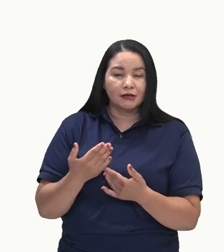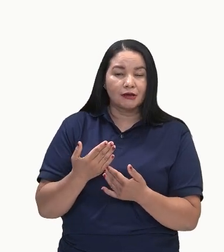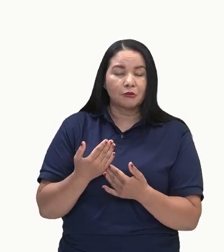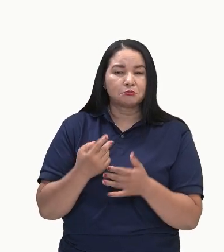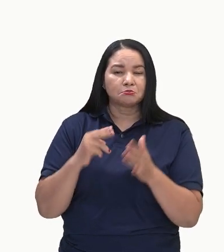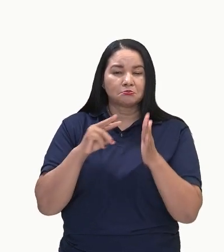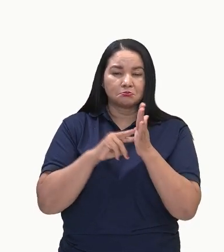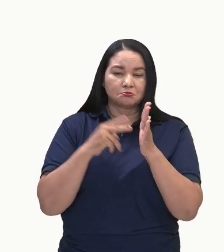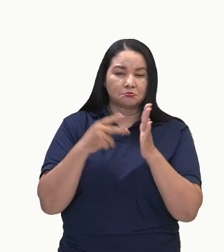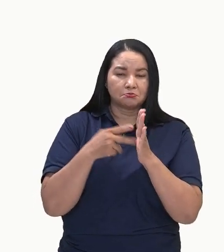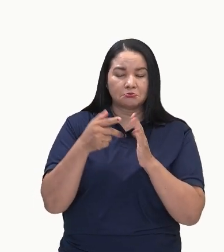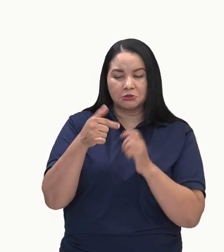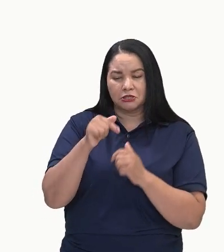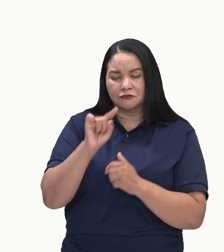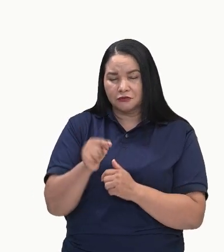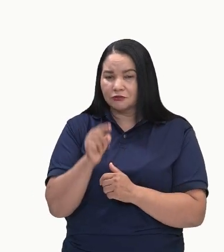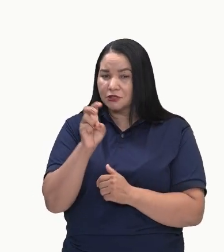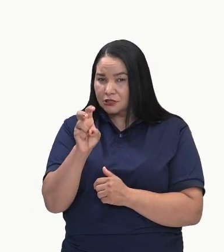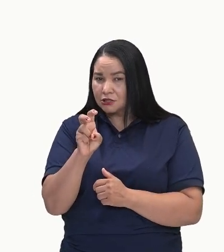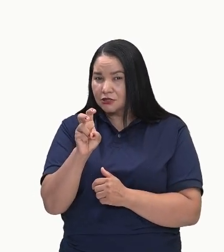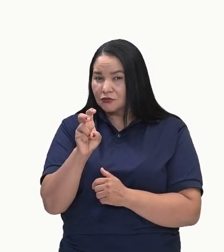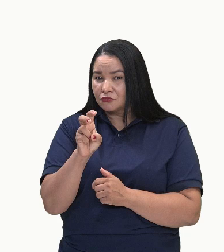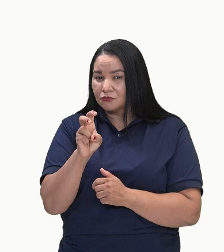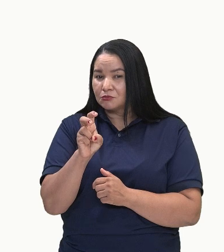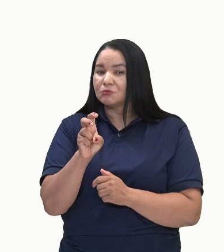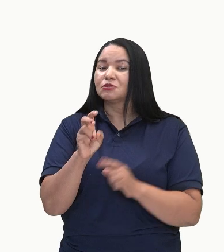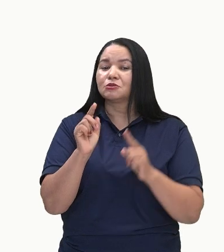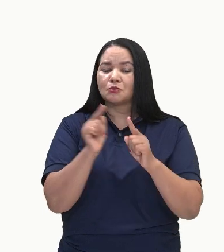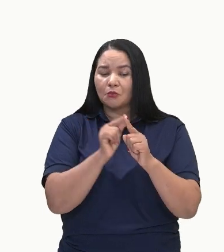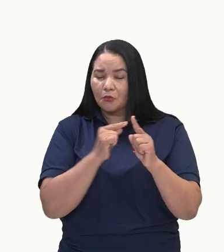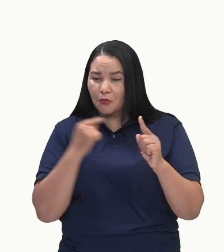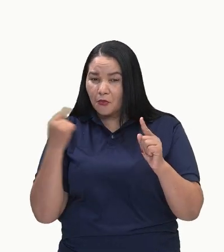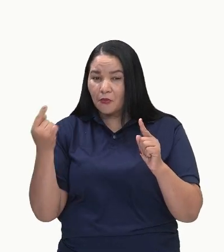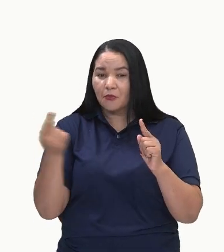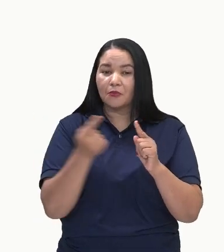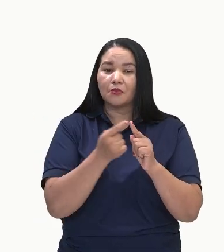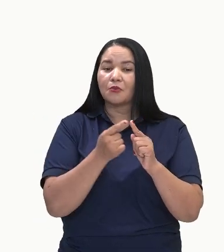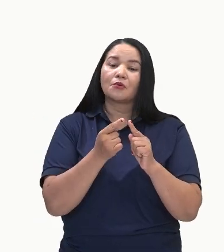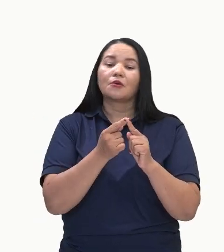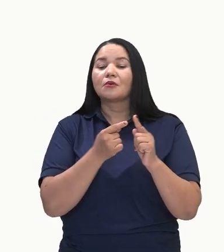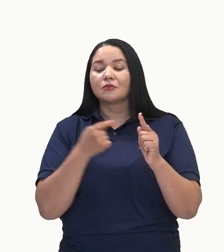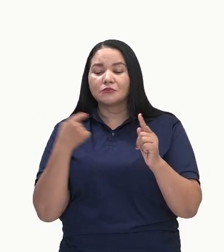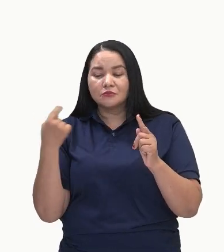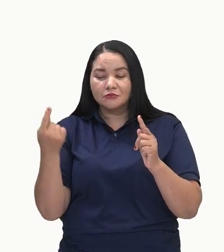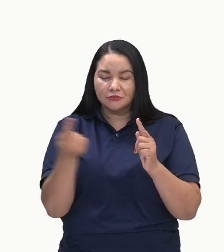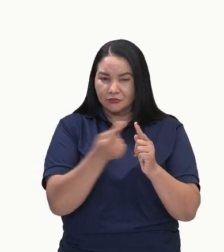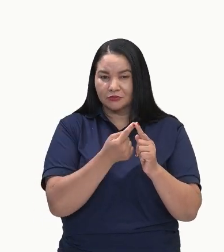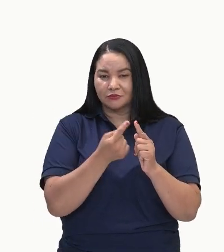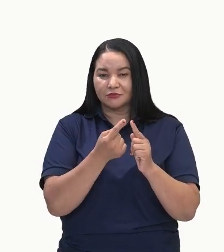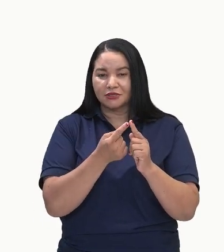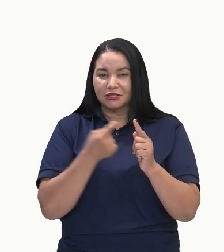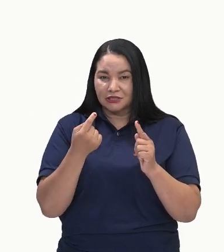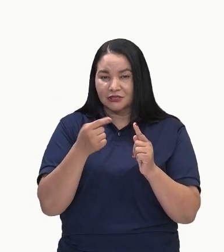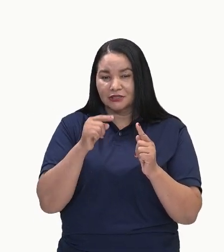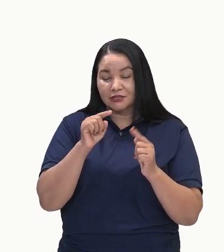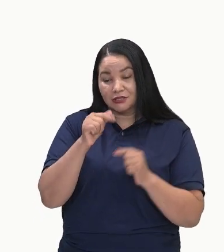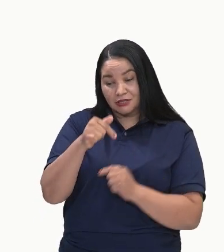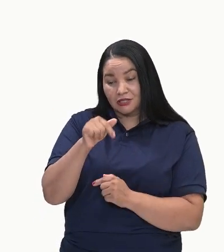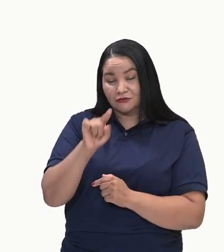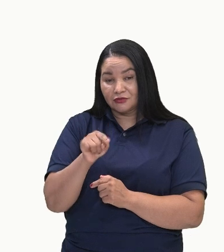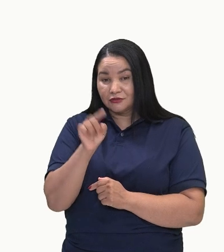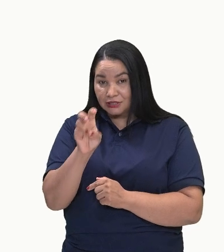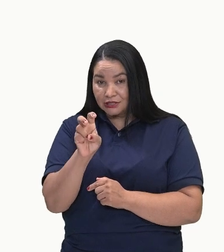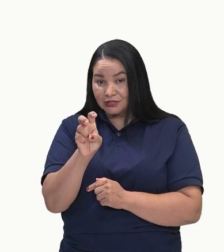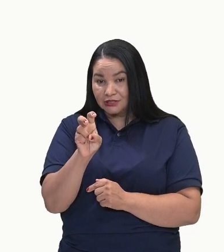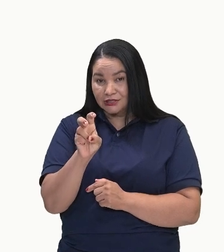número 7,5? Quer dizer que ele vai dar 7, ele vai fazer 7,5 voltas, quer dizer, o atleta